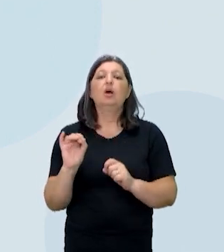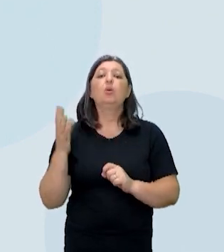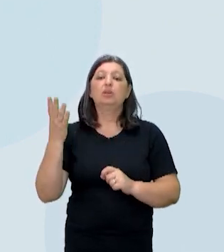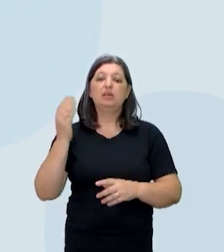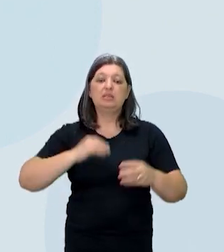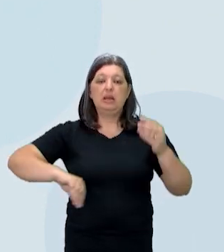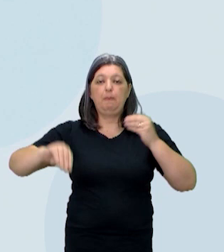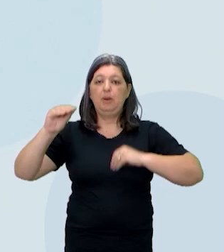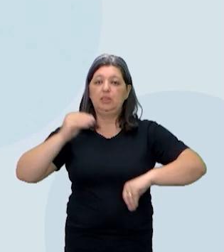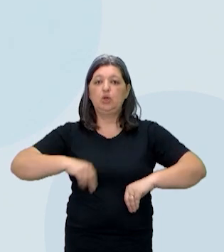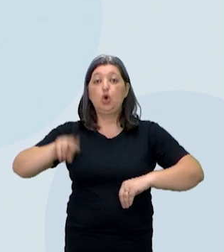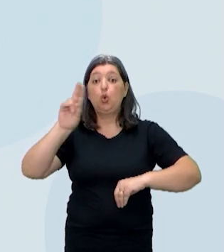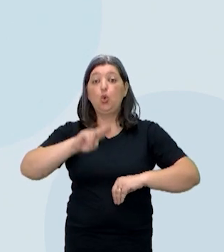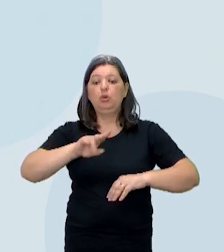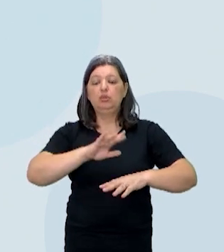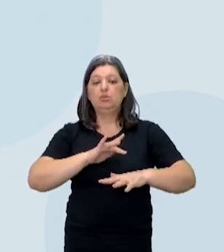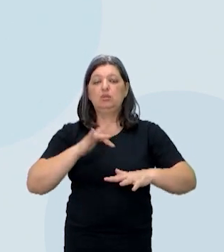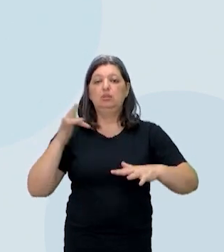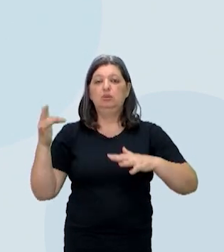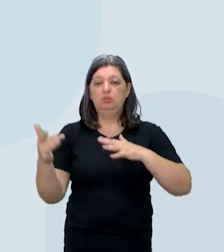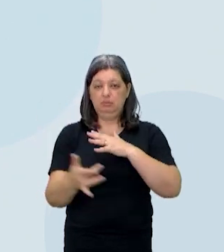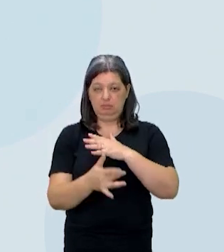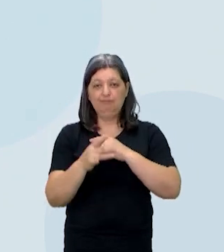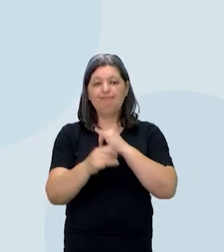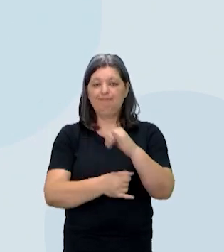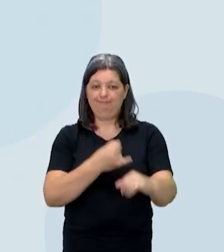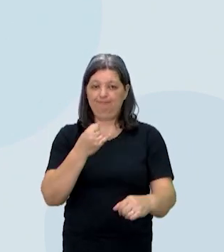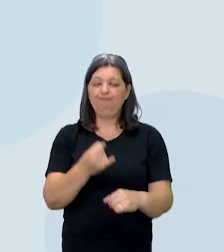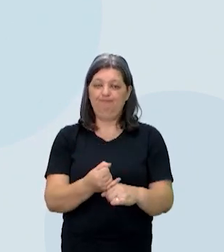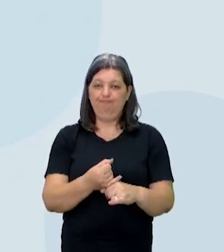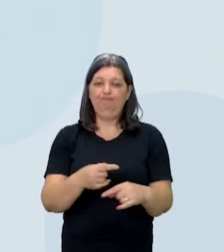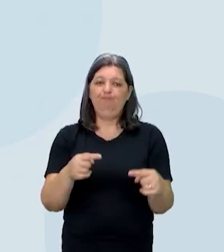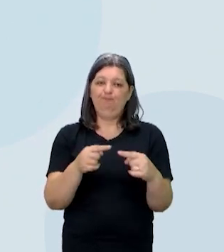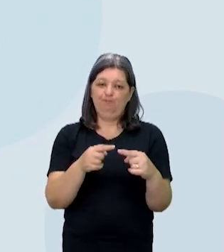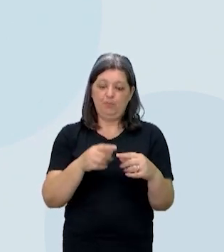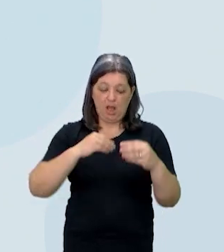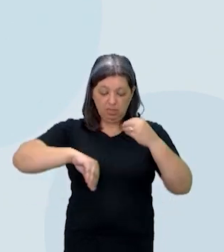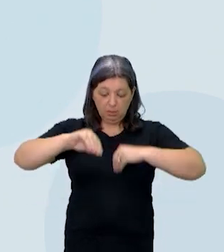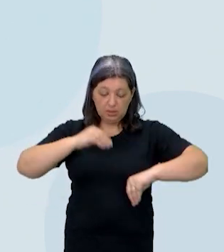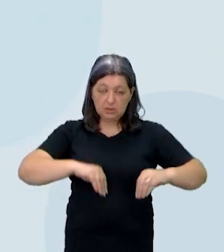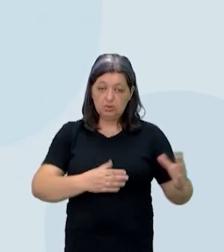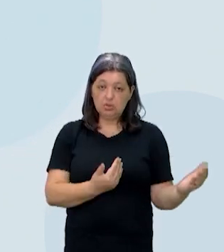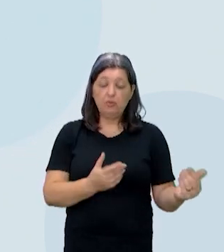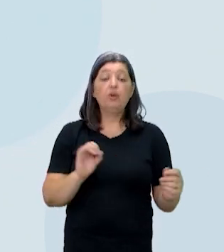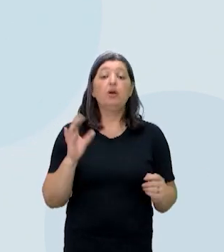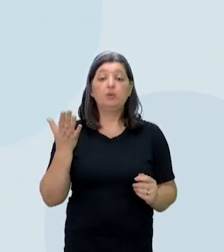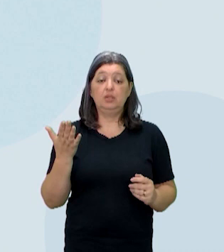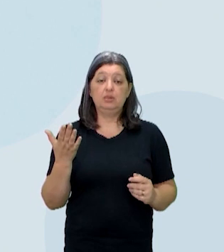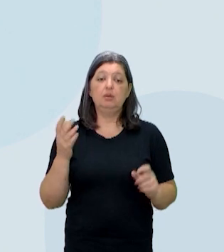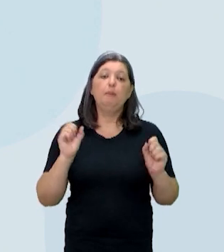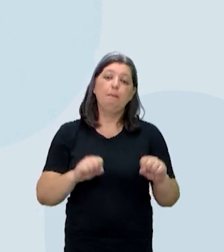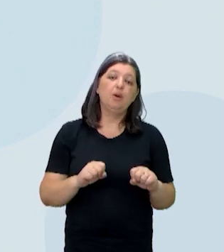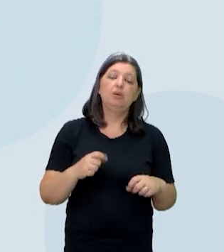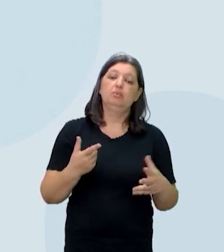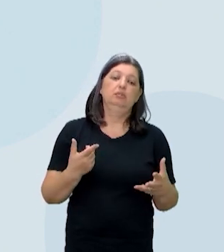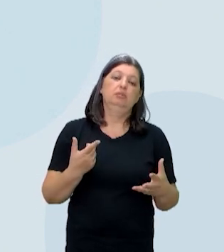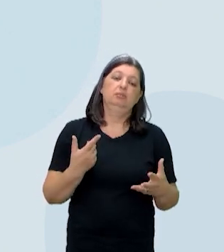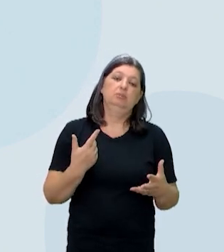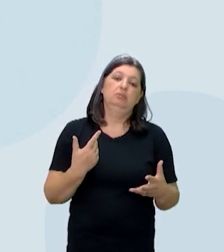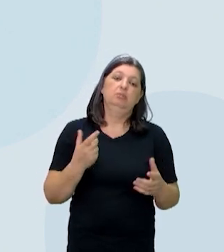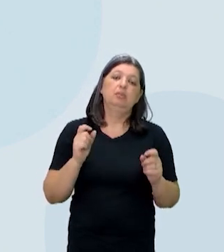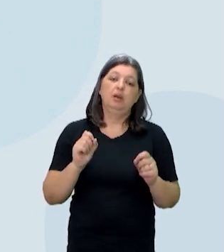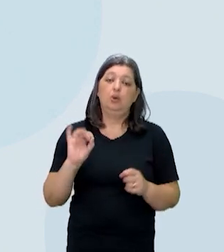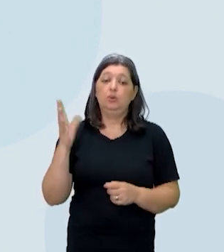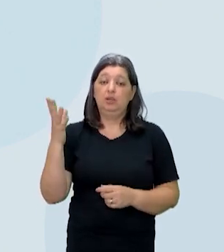nos jovens, fazendo essa associação, né, da depressão nos jovens e o que está causando isso? O que pode ser um fator da